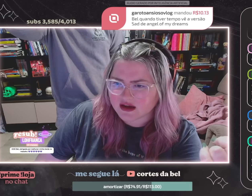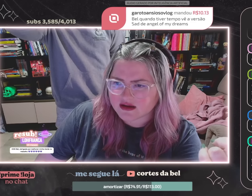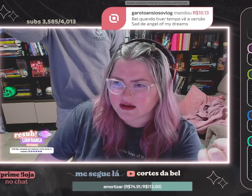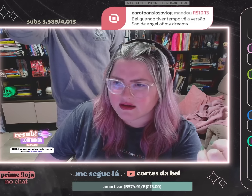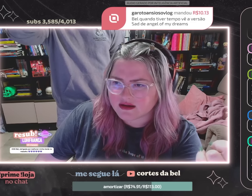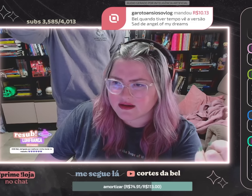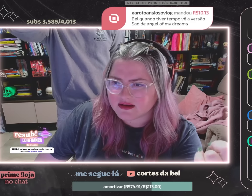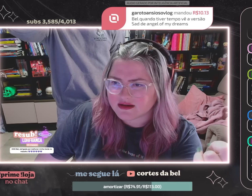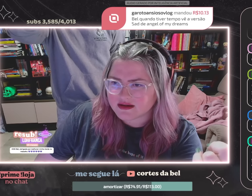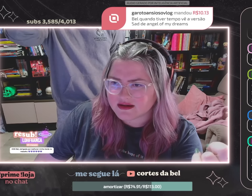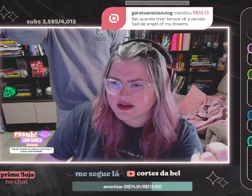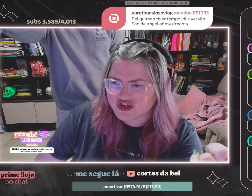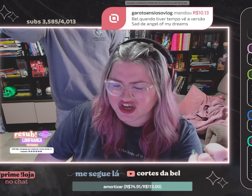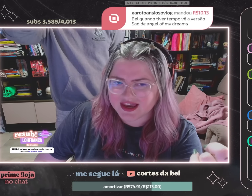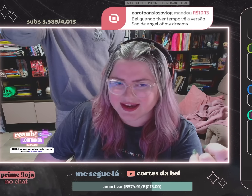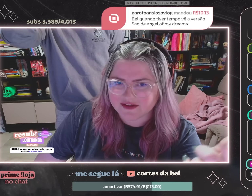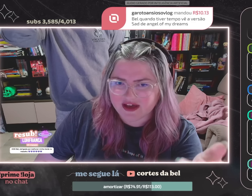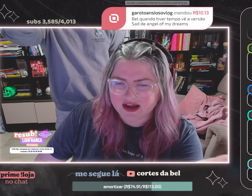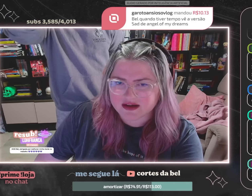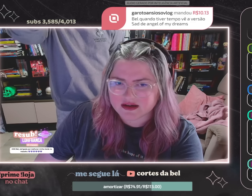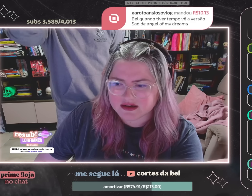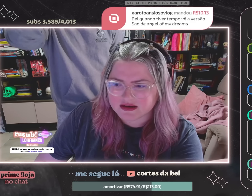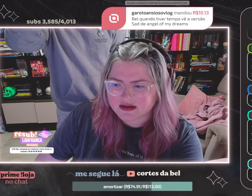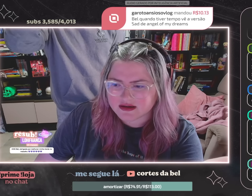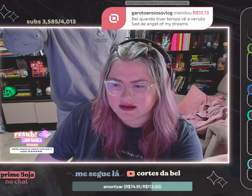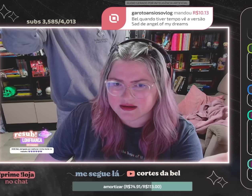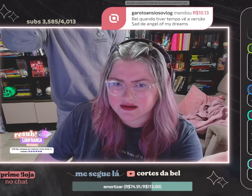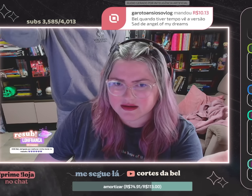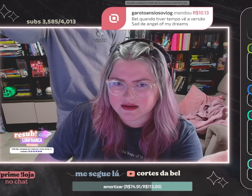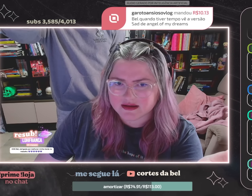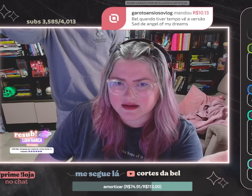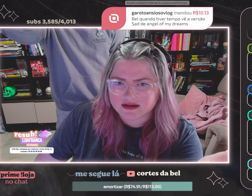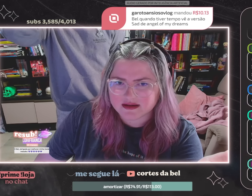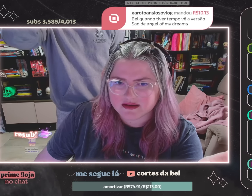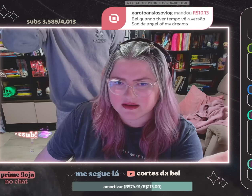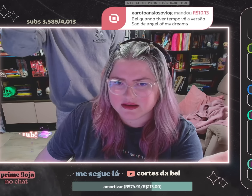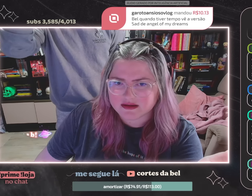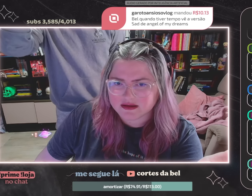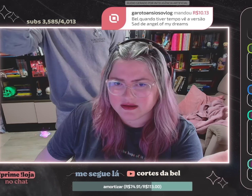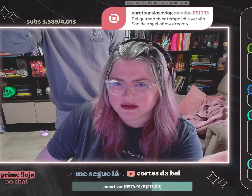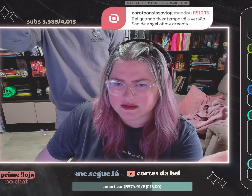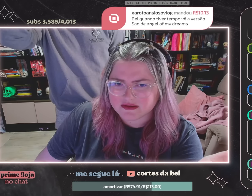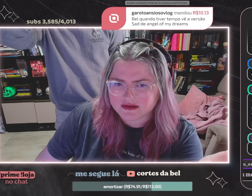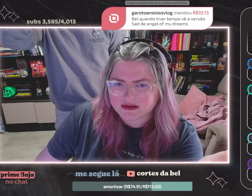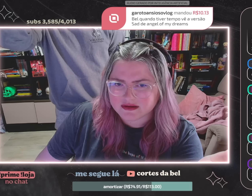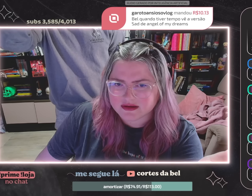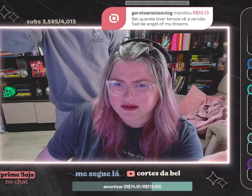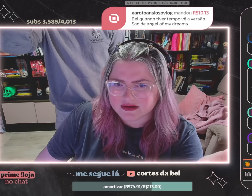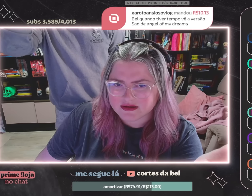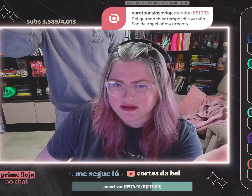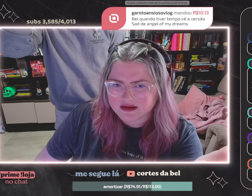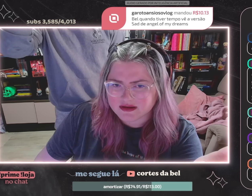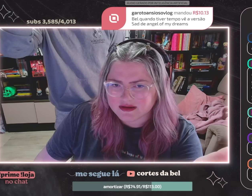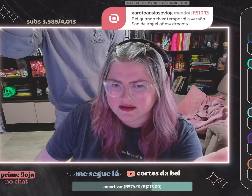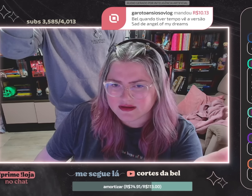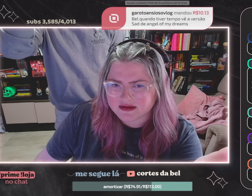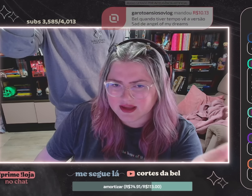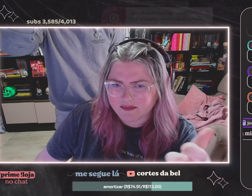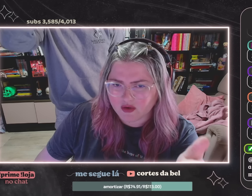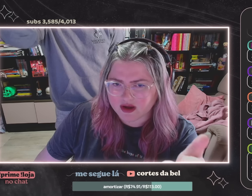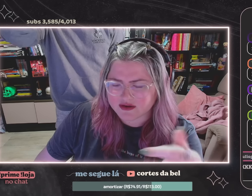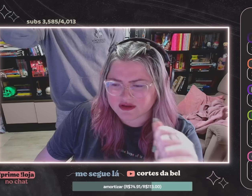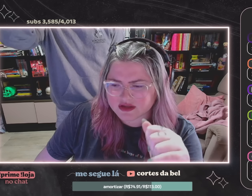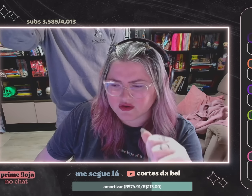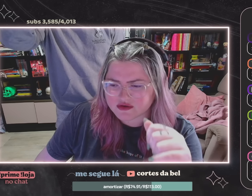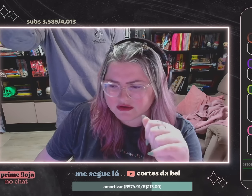guevar R 10 Bel Quando tiver tempo ver a versão s the angel of my dreams